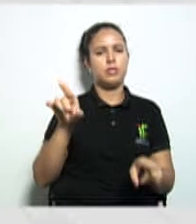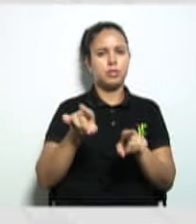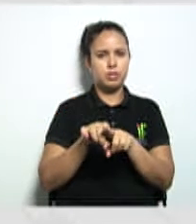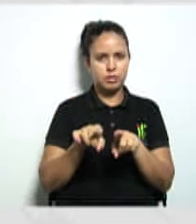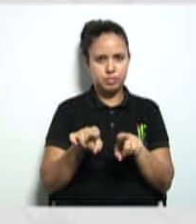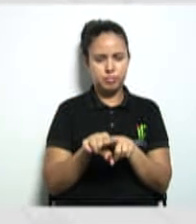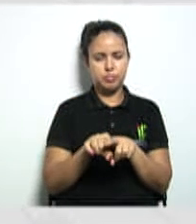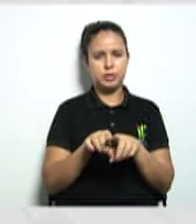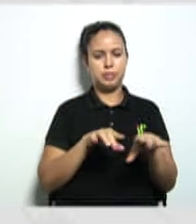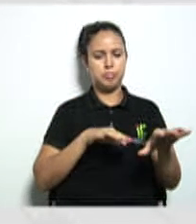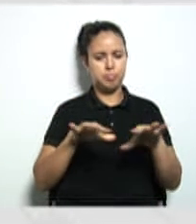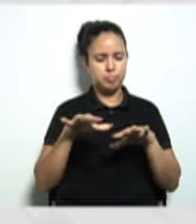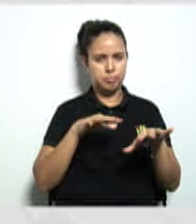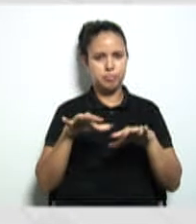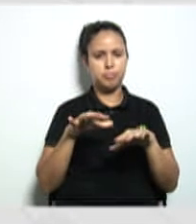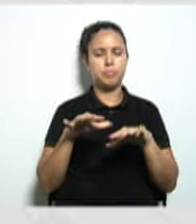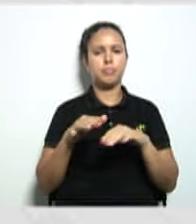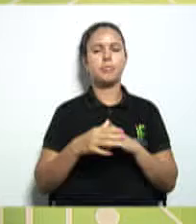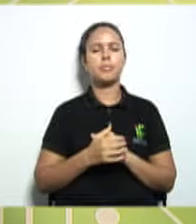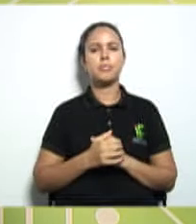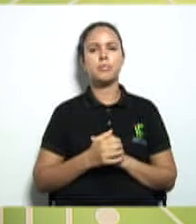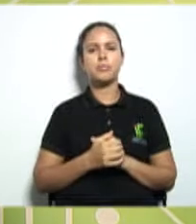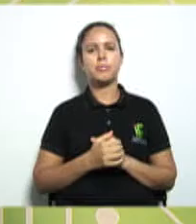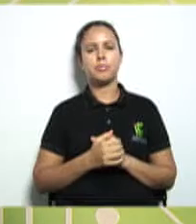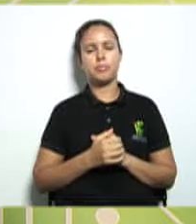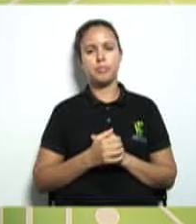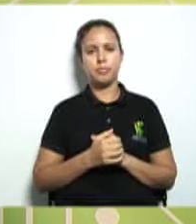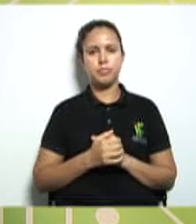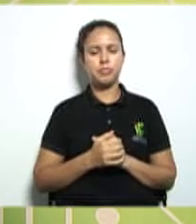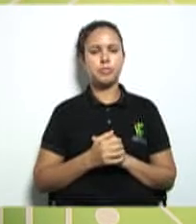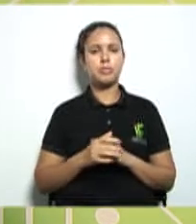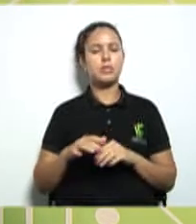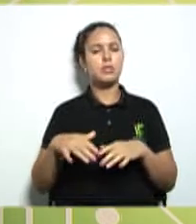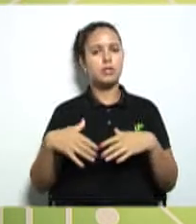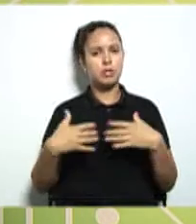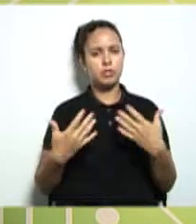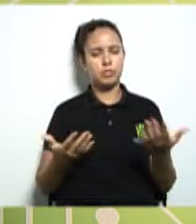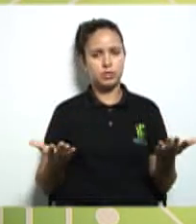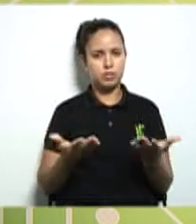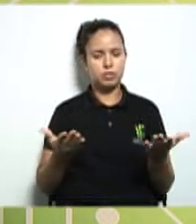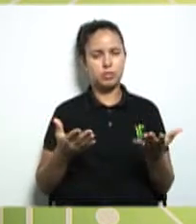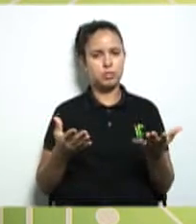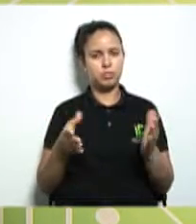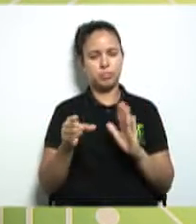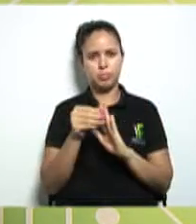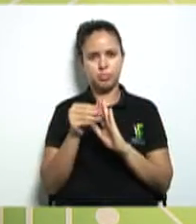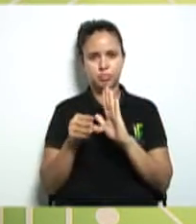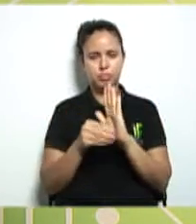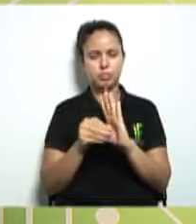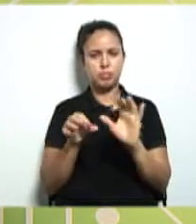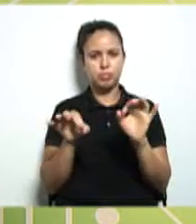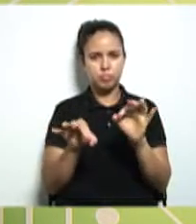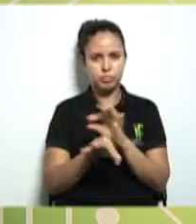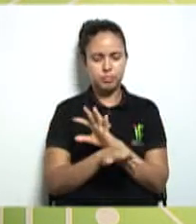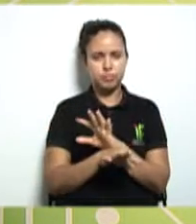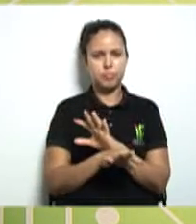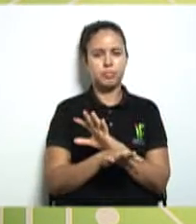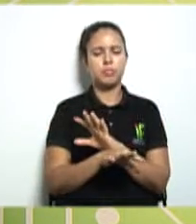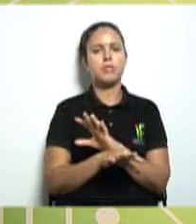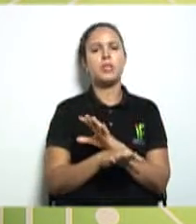próprio movimento. Então, pessoal, né, vamos fechar agora esse conteúdo e vamos agora para a